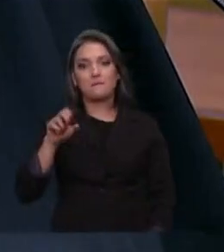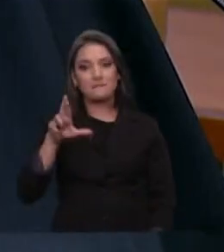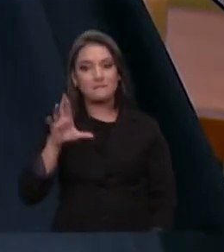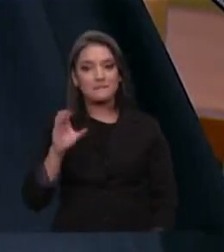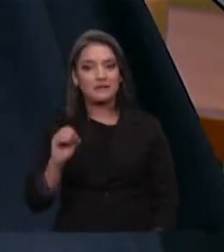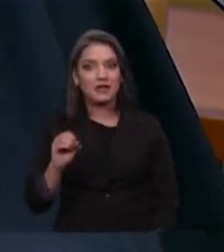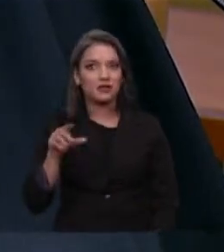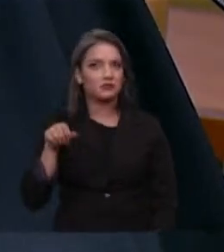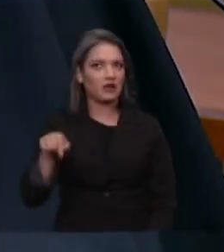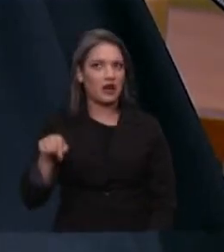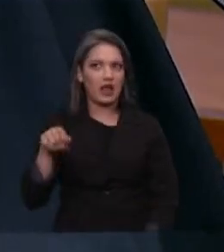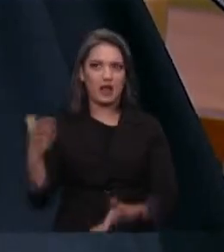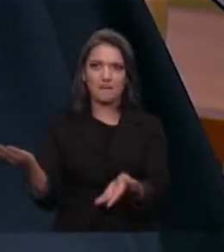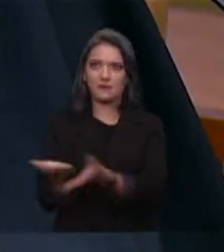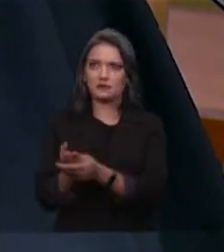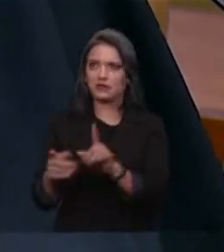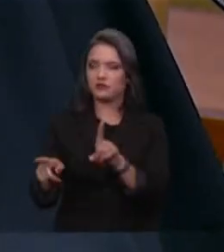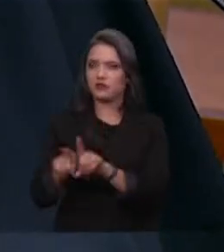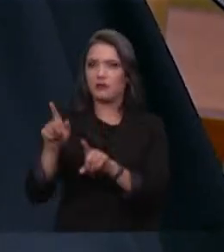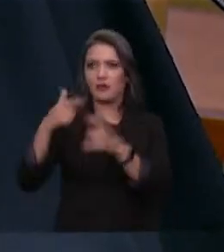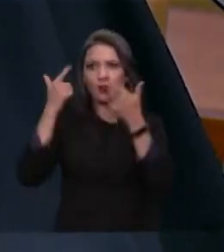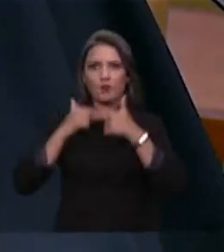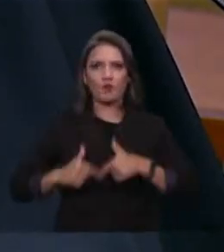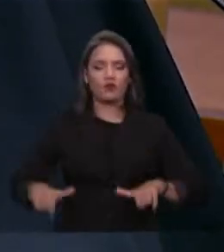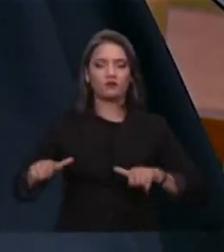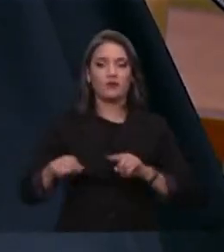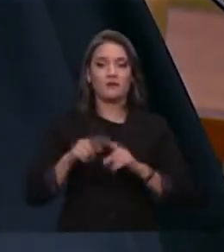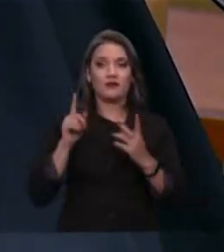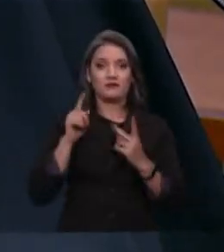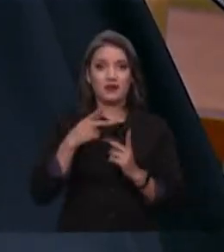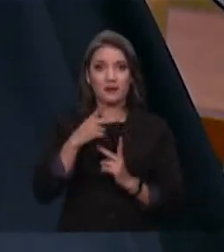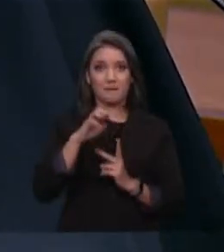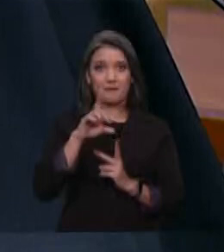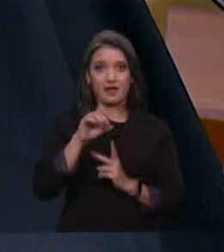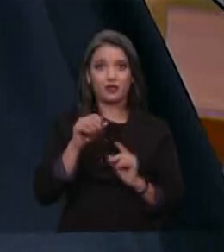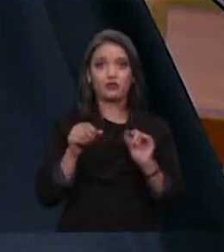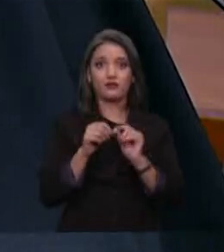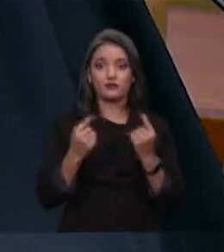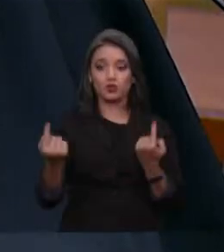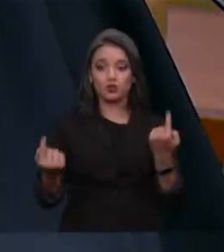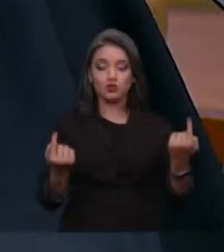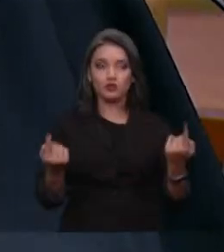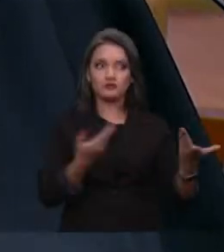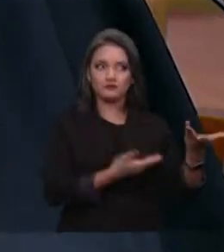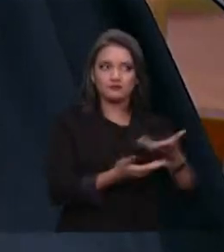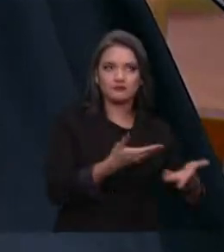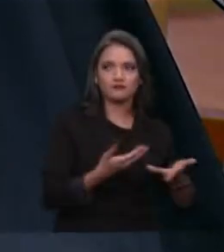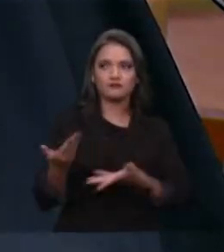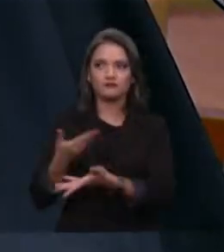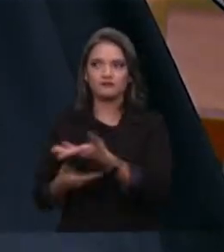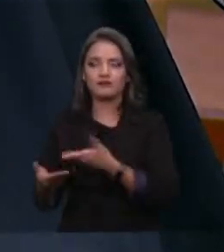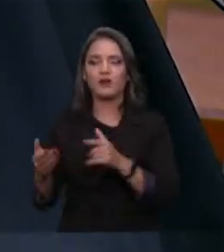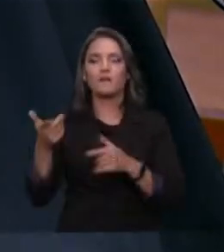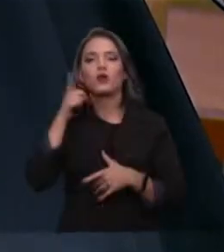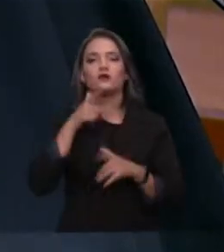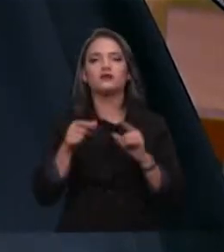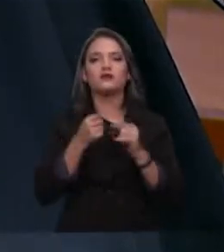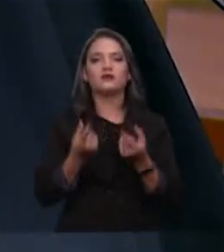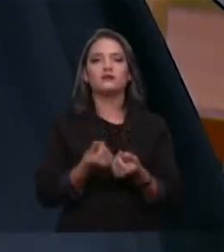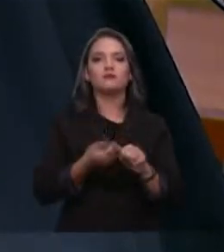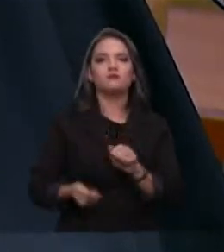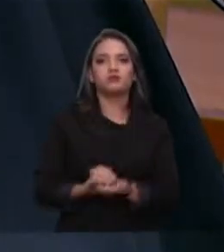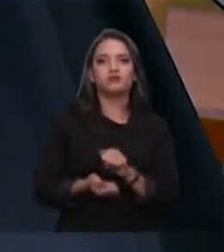Bergamaschi de Leone Ramos, que seria o chamado operador comum do senador Fernando Collor e do deputado federal para a realização dos desvios dos